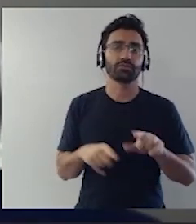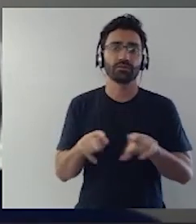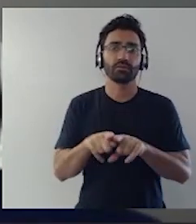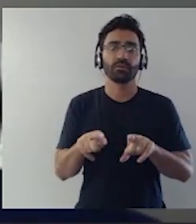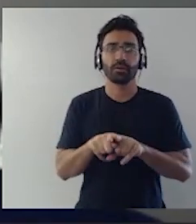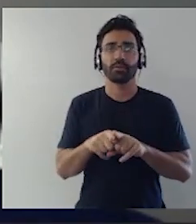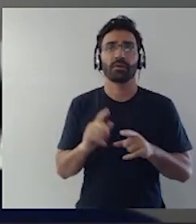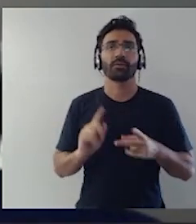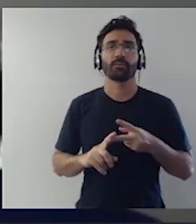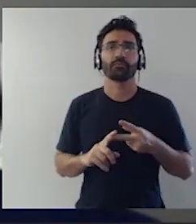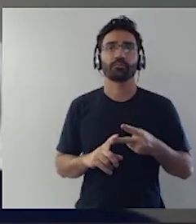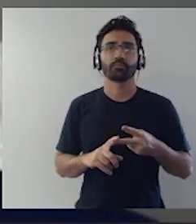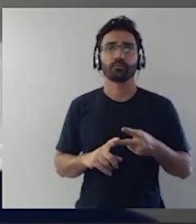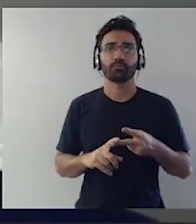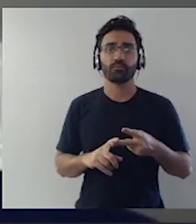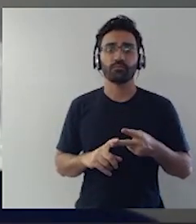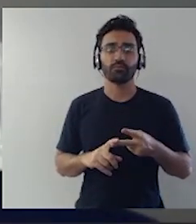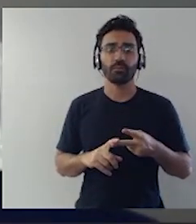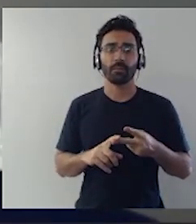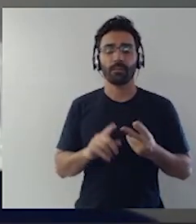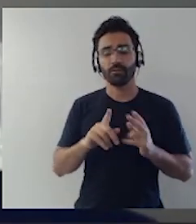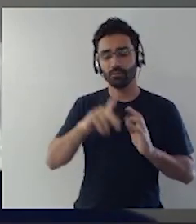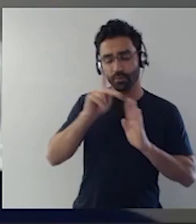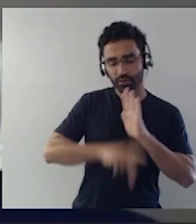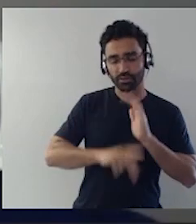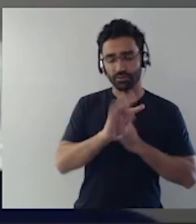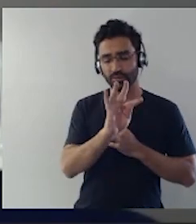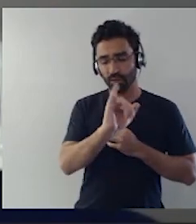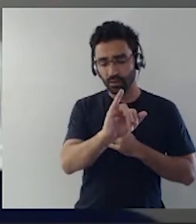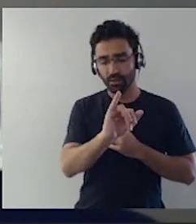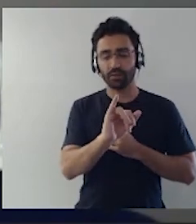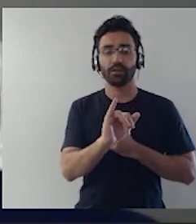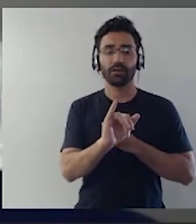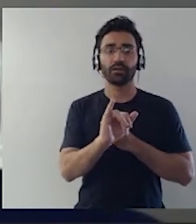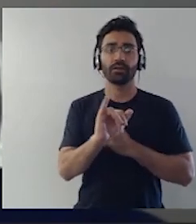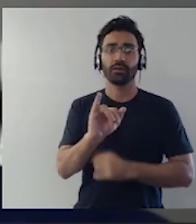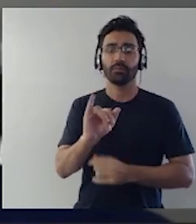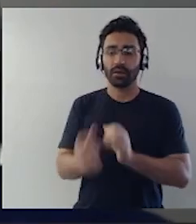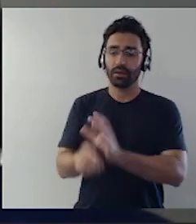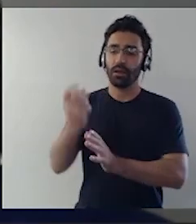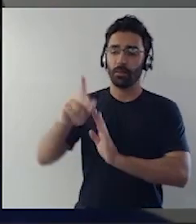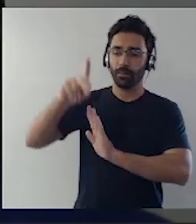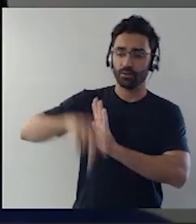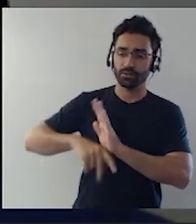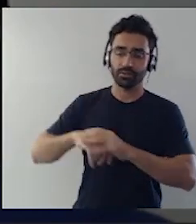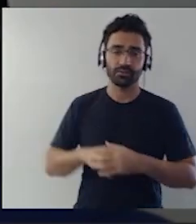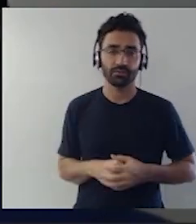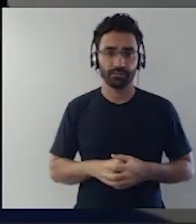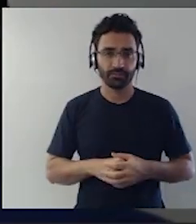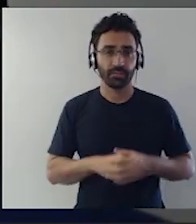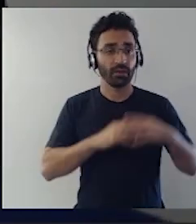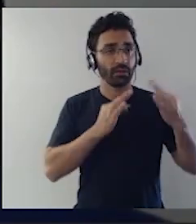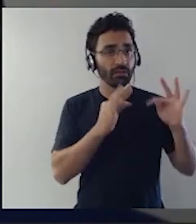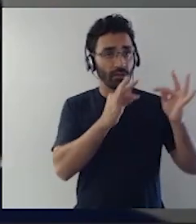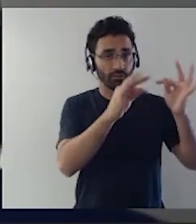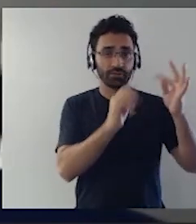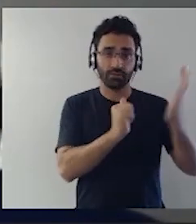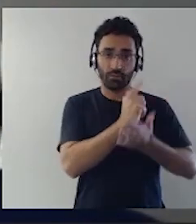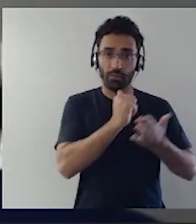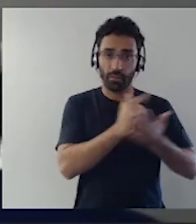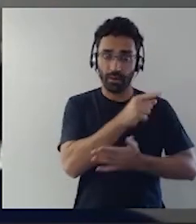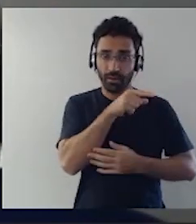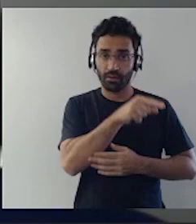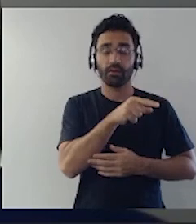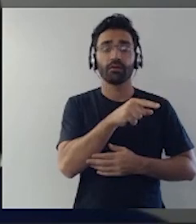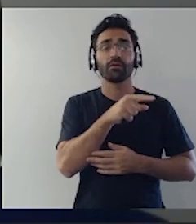Habilidades reforçadas em gerenciamento de projetos de TI para monitorar a implementação dos projetos. Aquisição de tecnologias digitais baseadas